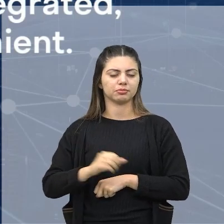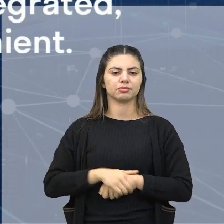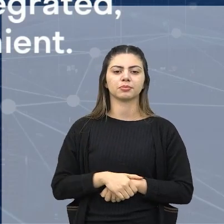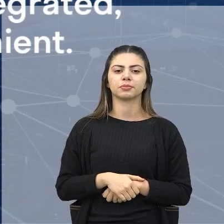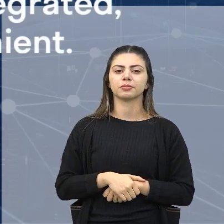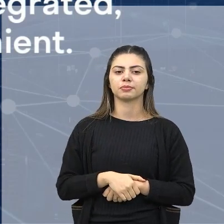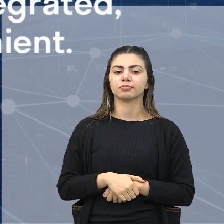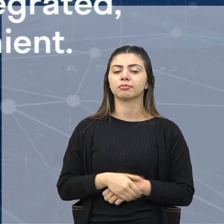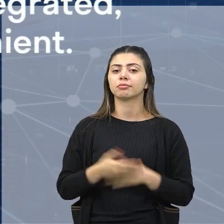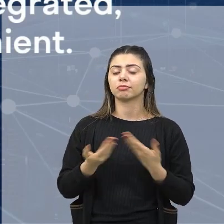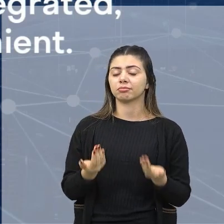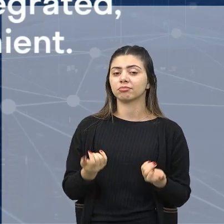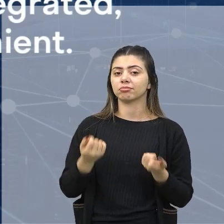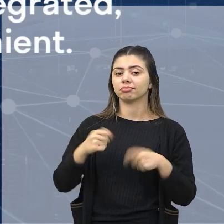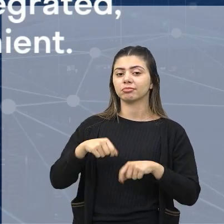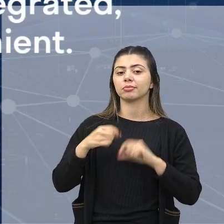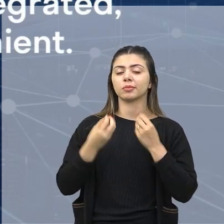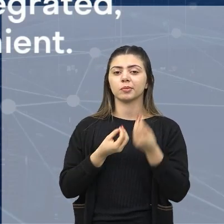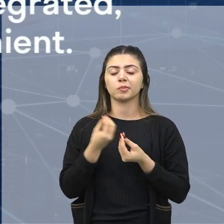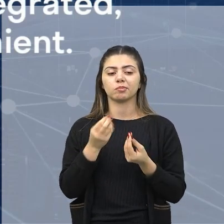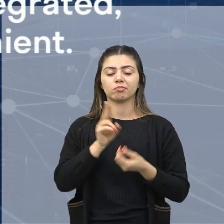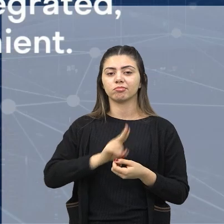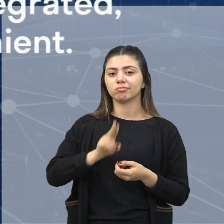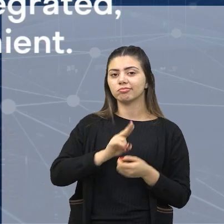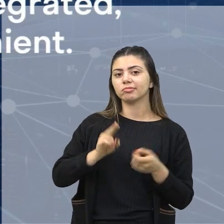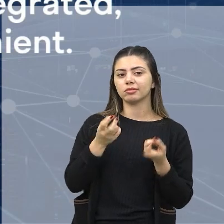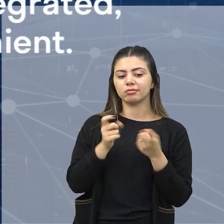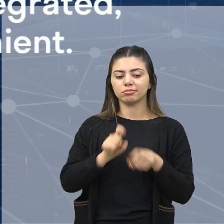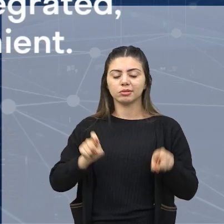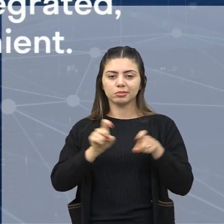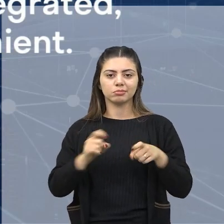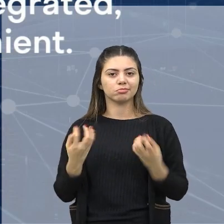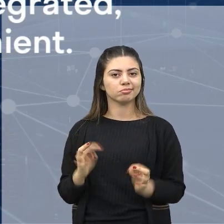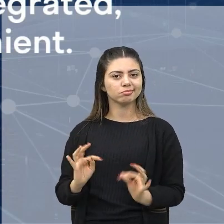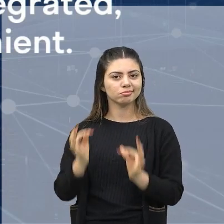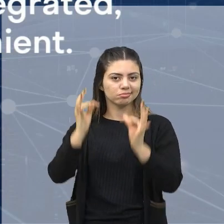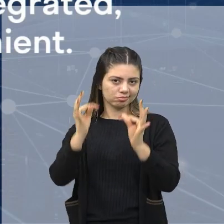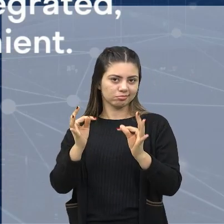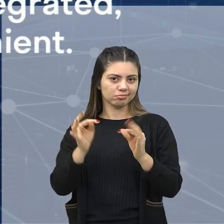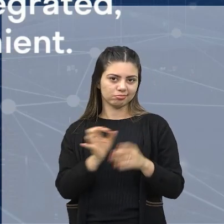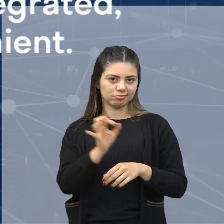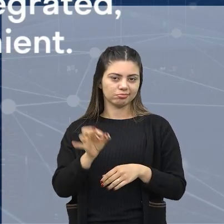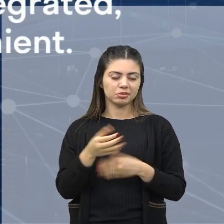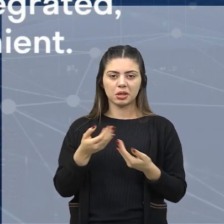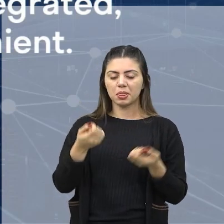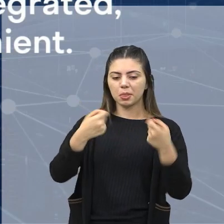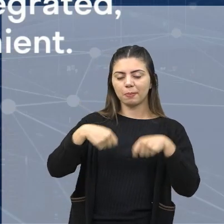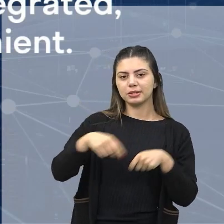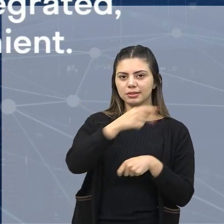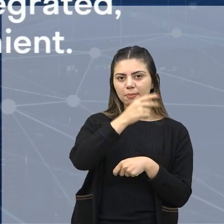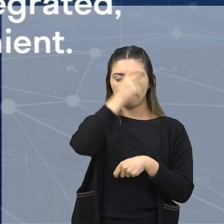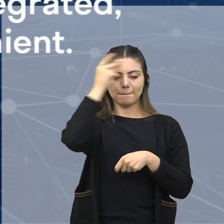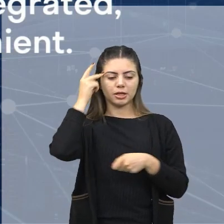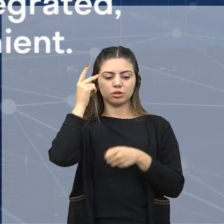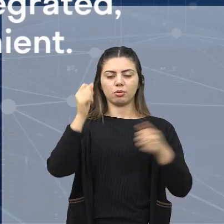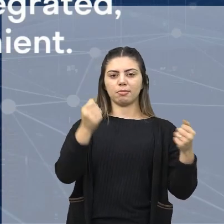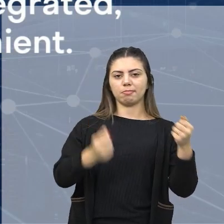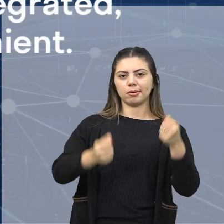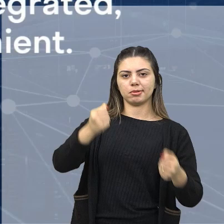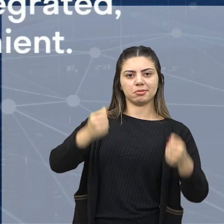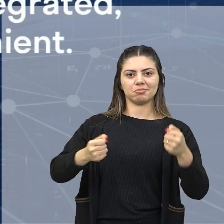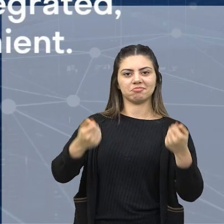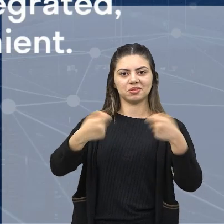é o que funciona à base de programação sem precisar realmente de um motorista ali, né?